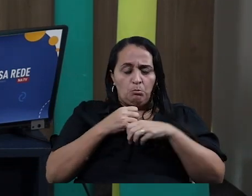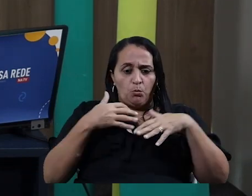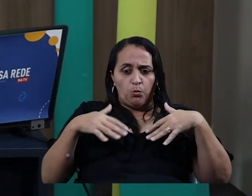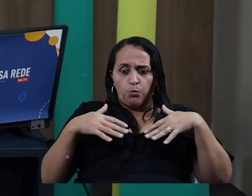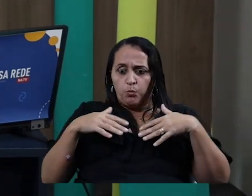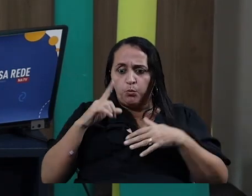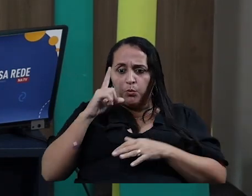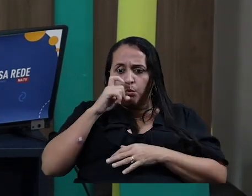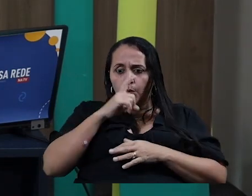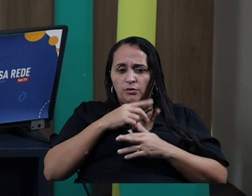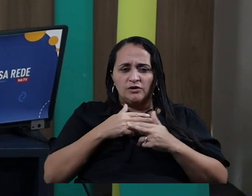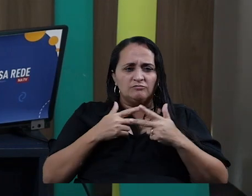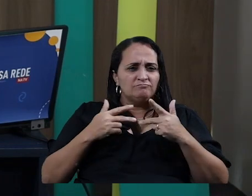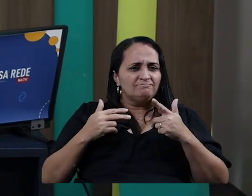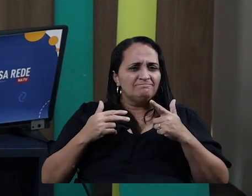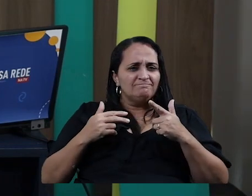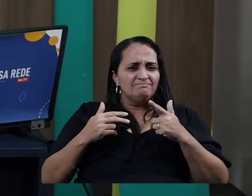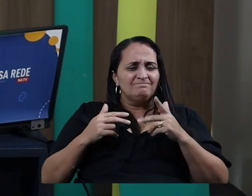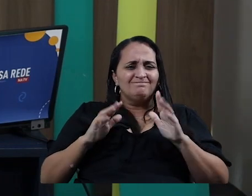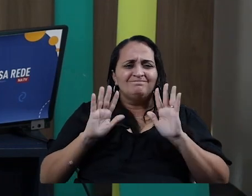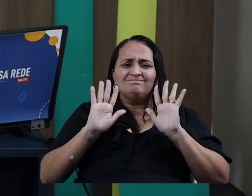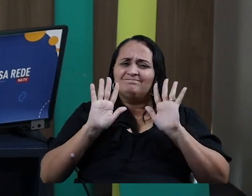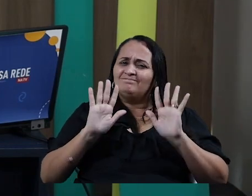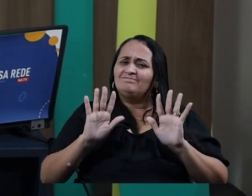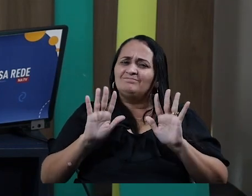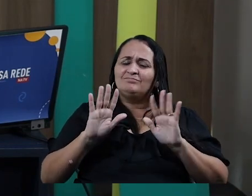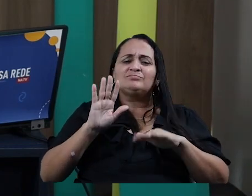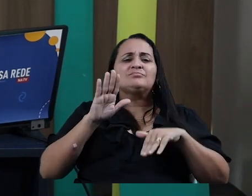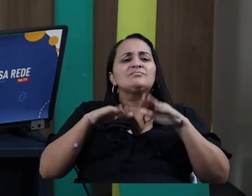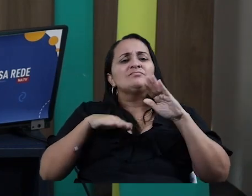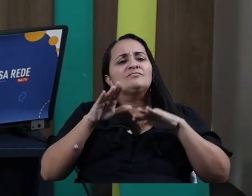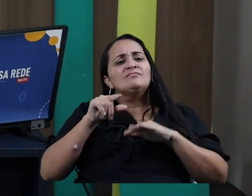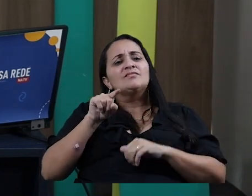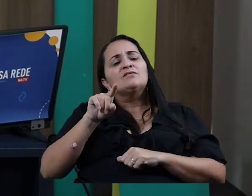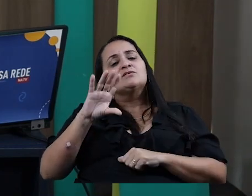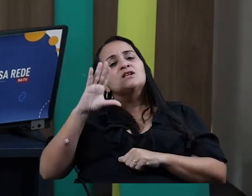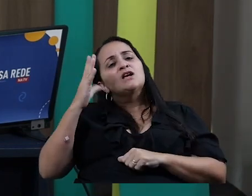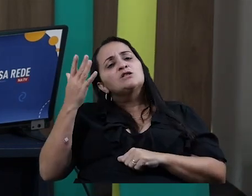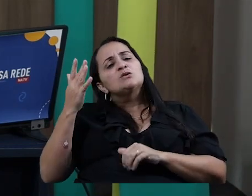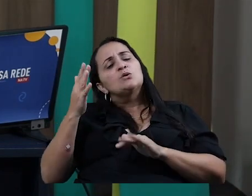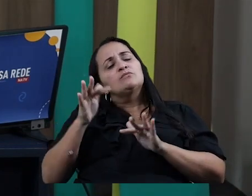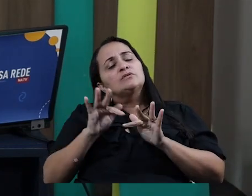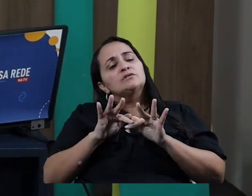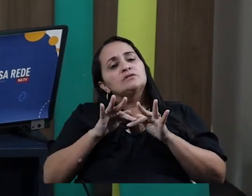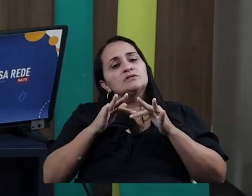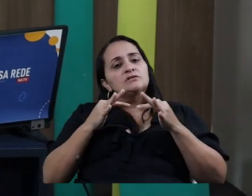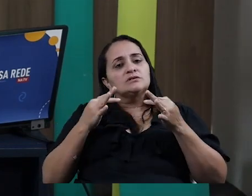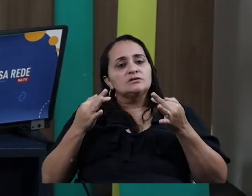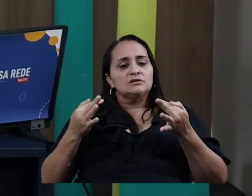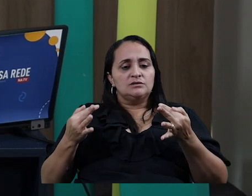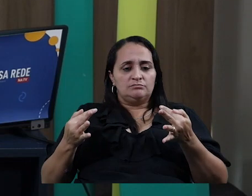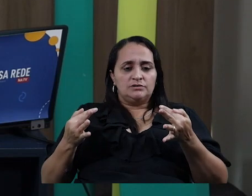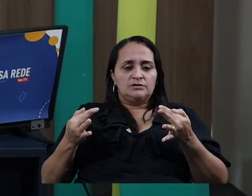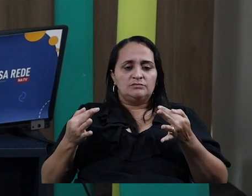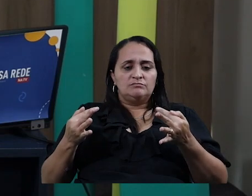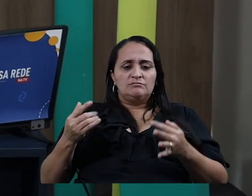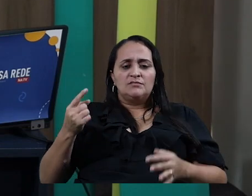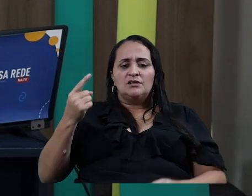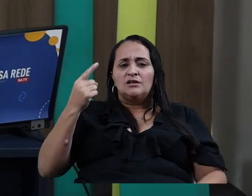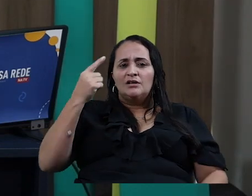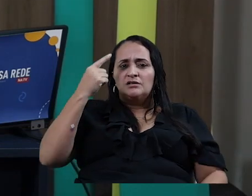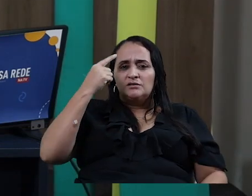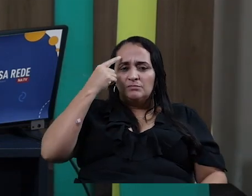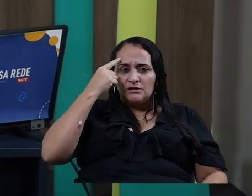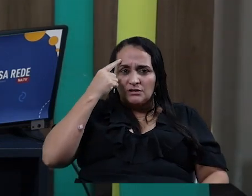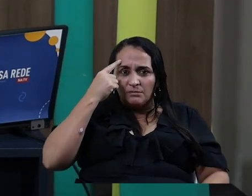O pensamento matemático, muitas vezes, você resolve de maneira bem simples. E esse